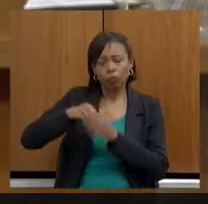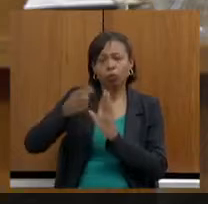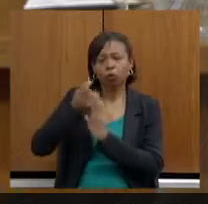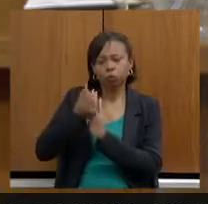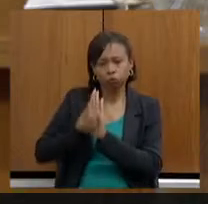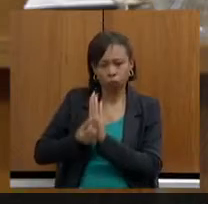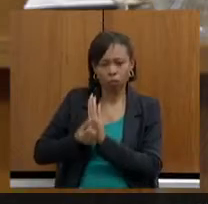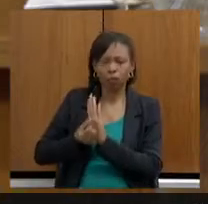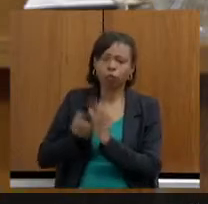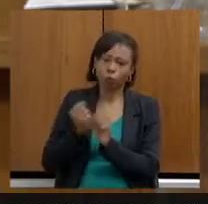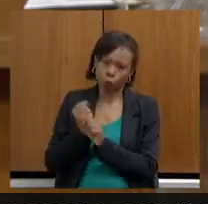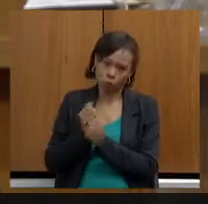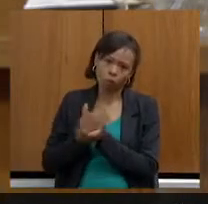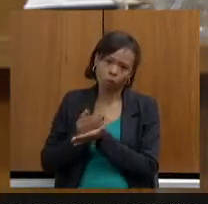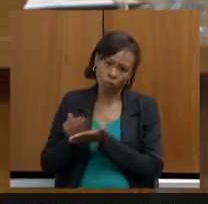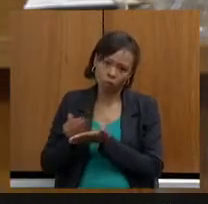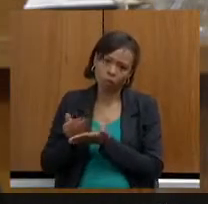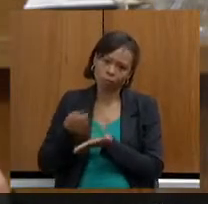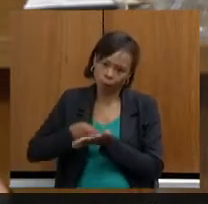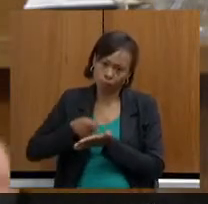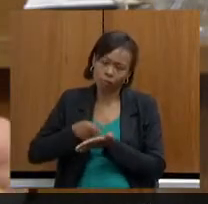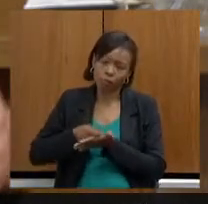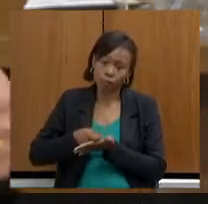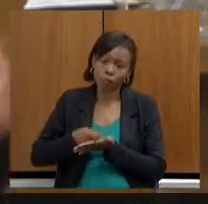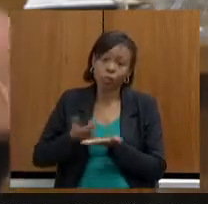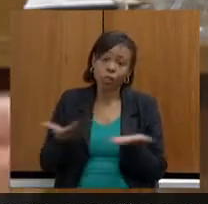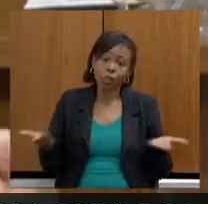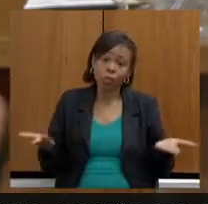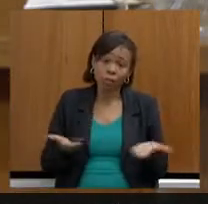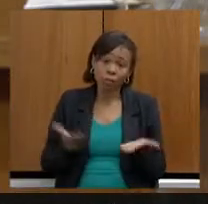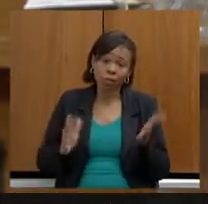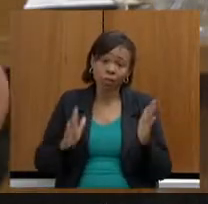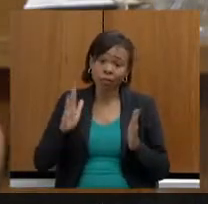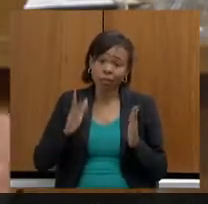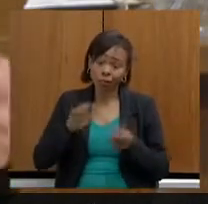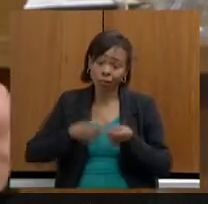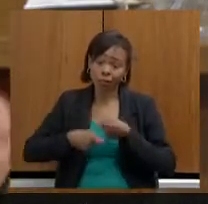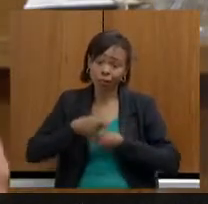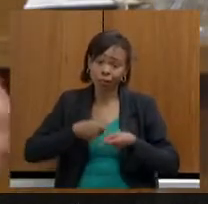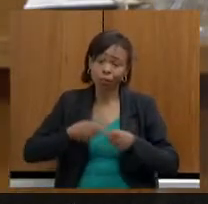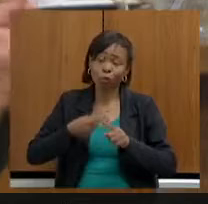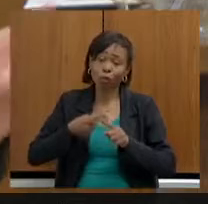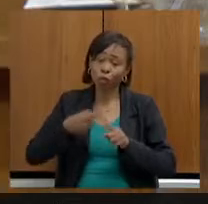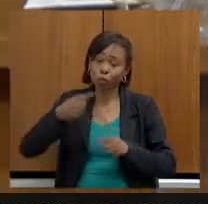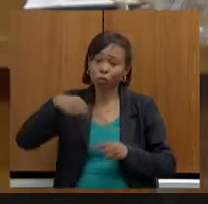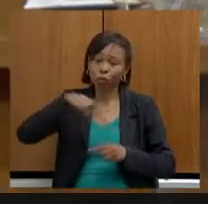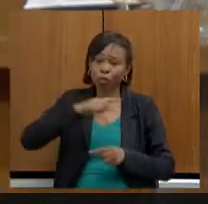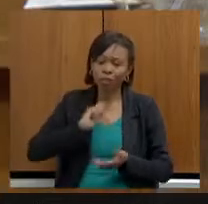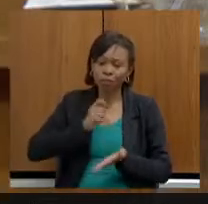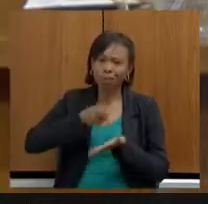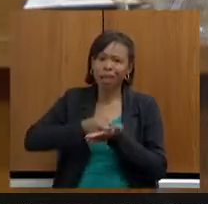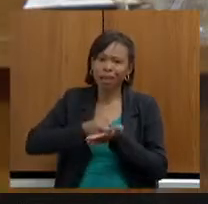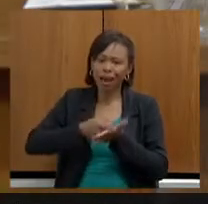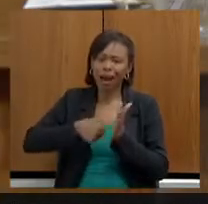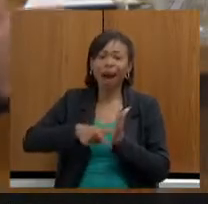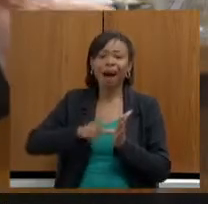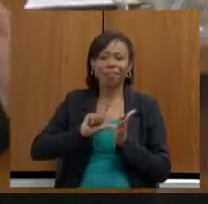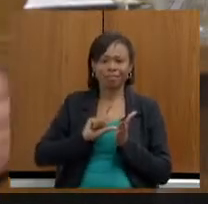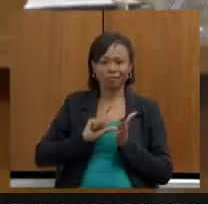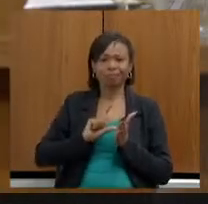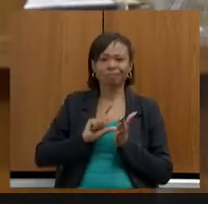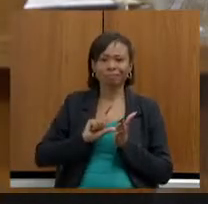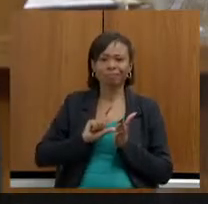desde o início do ano que a nossa obrigação a diferença dessa administração é que a gente consegue Honrar antes inclusive né do fez e